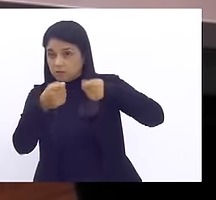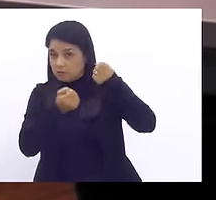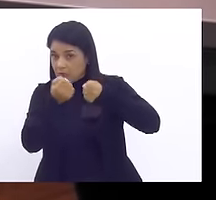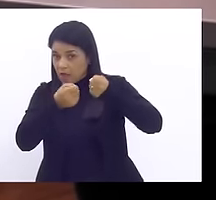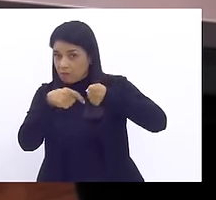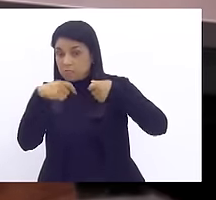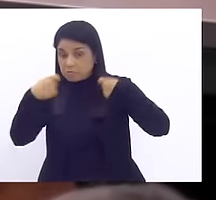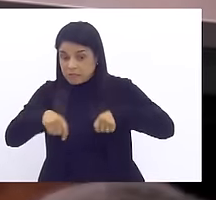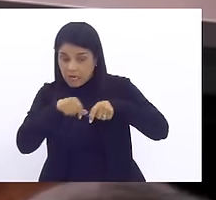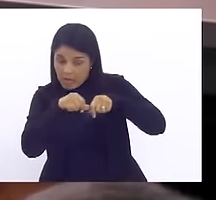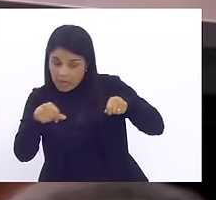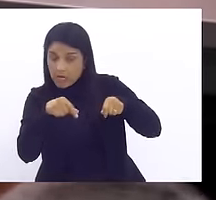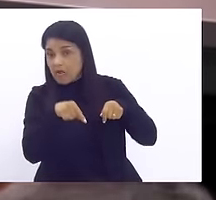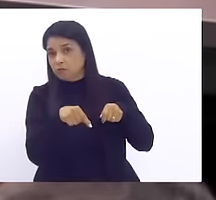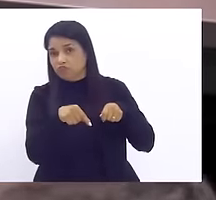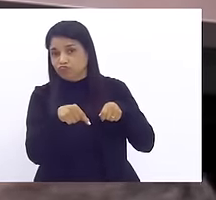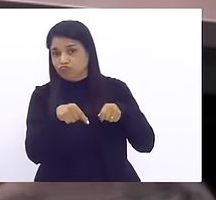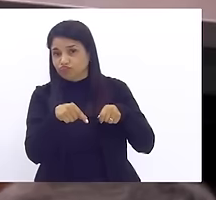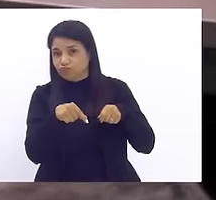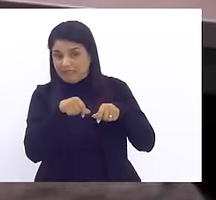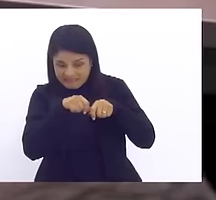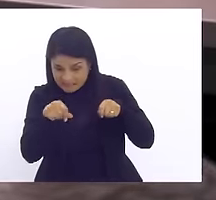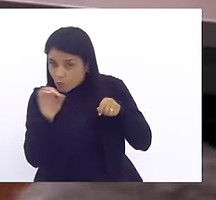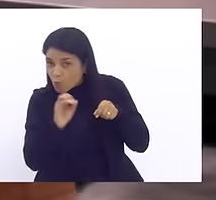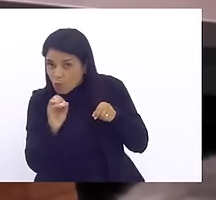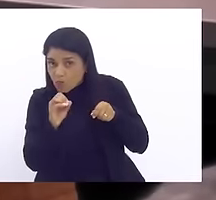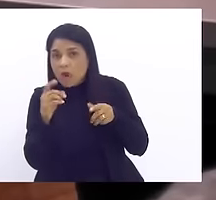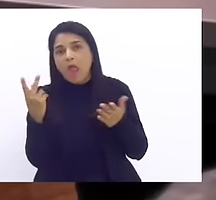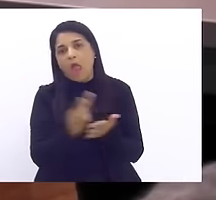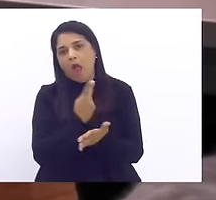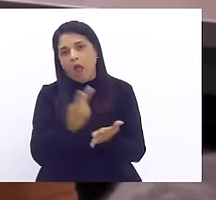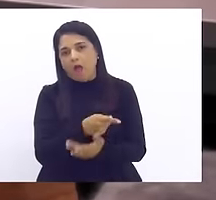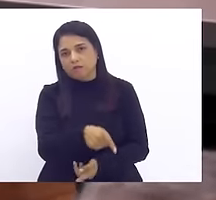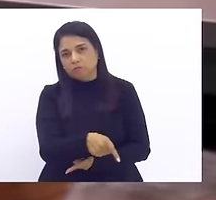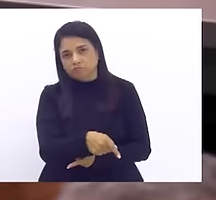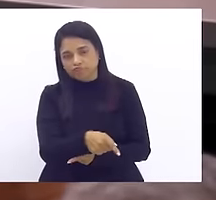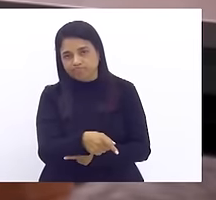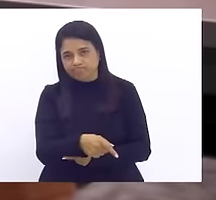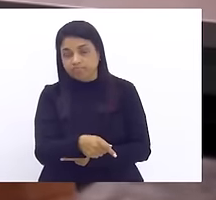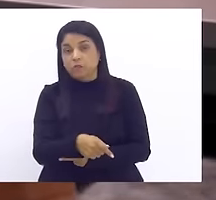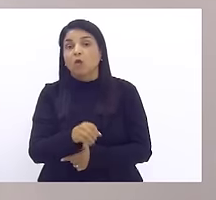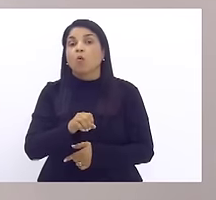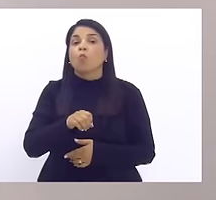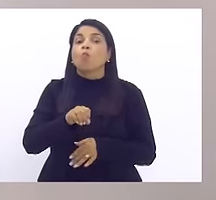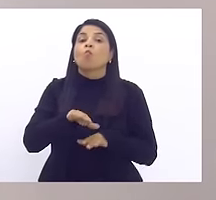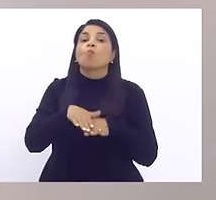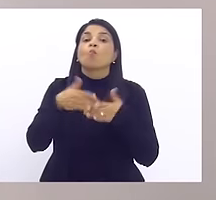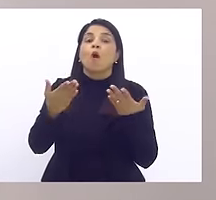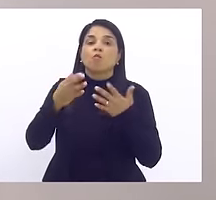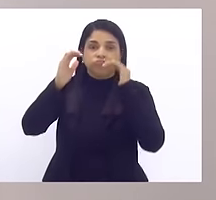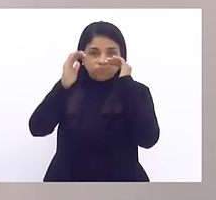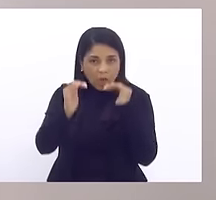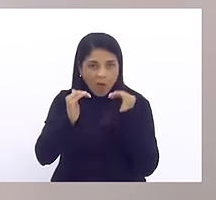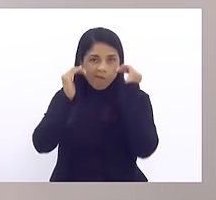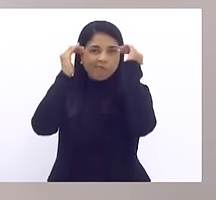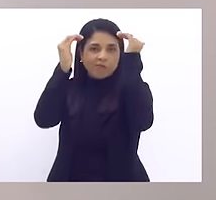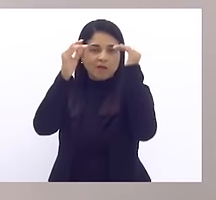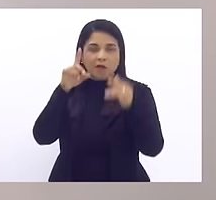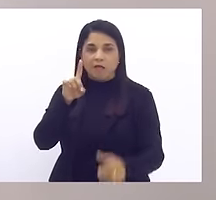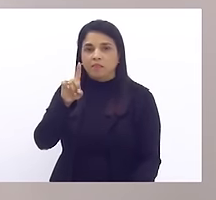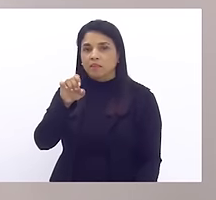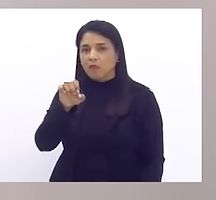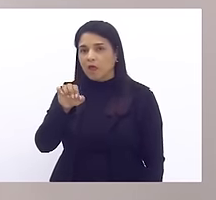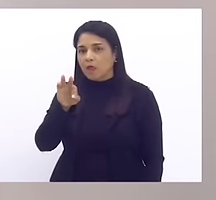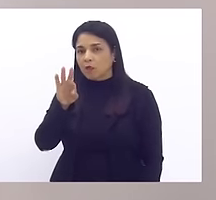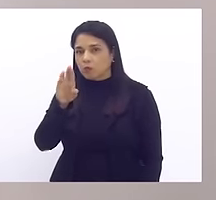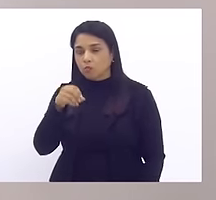depois todos afirmando todos são assim qual a autoridade que o Detro tem de confiscar a chave do carro